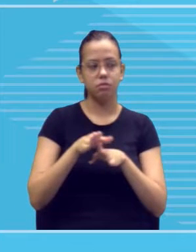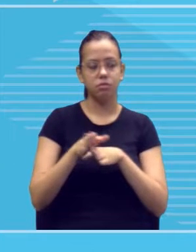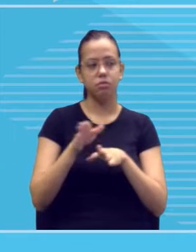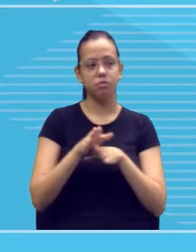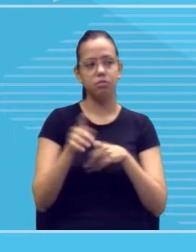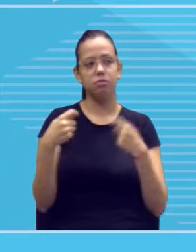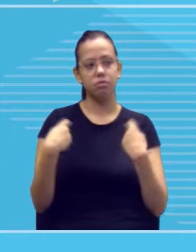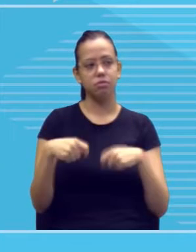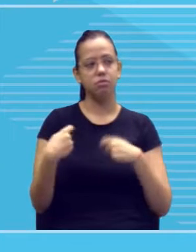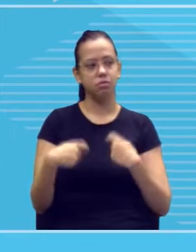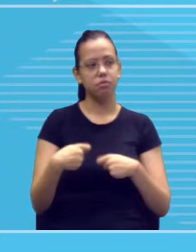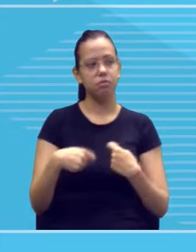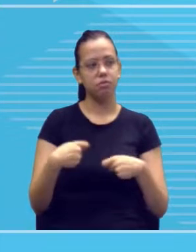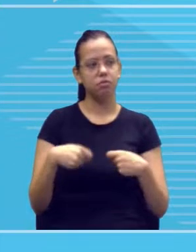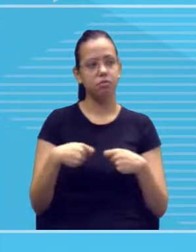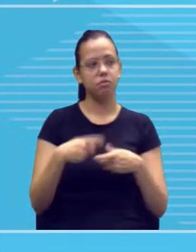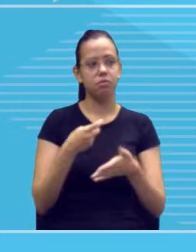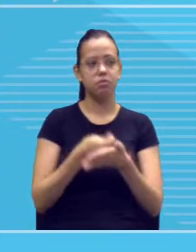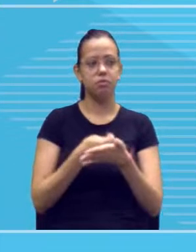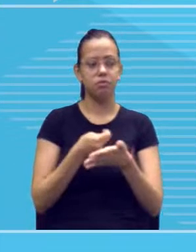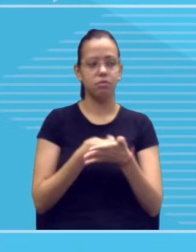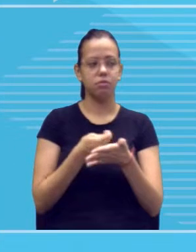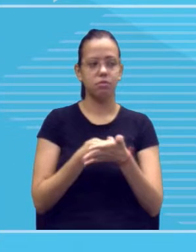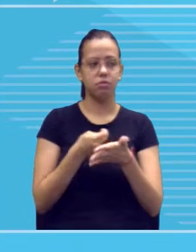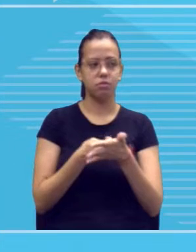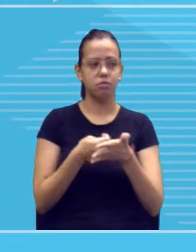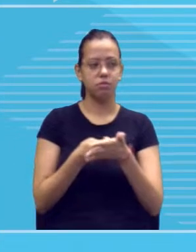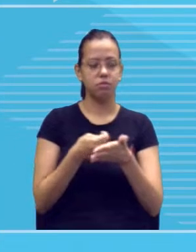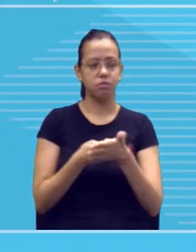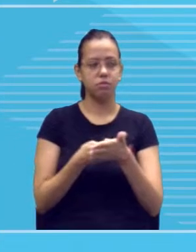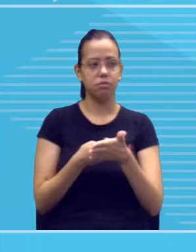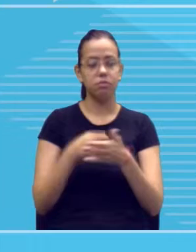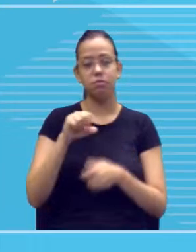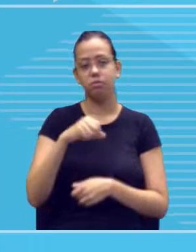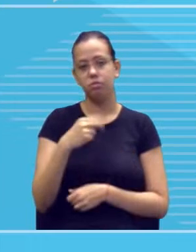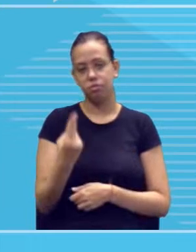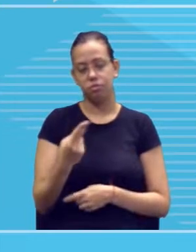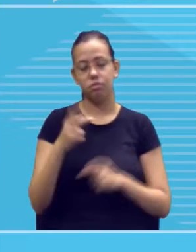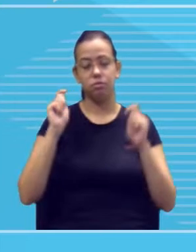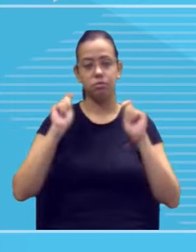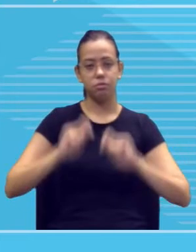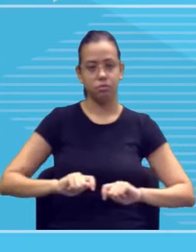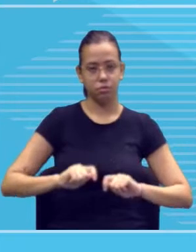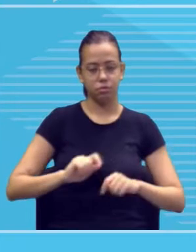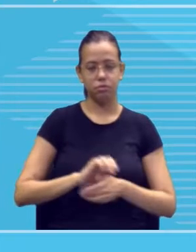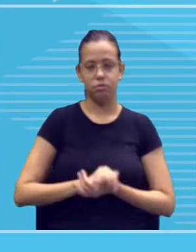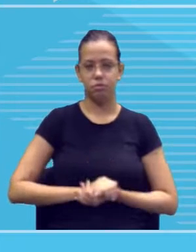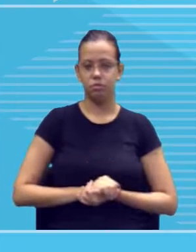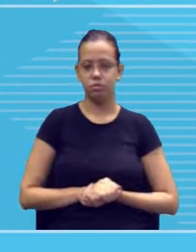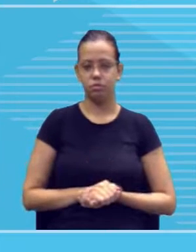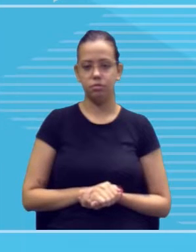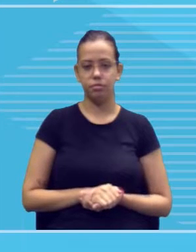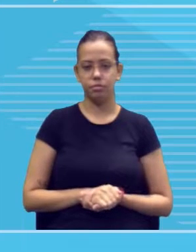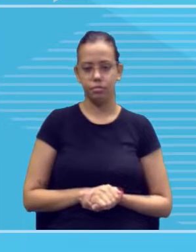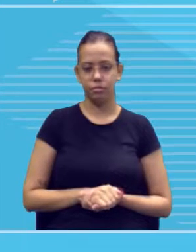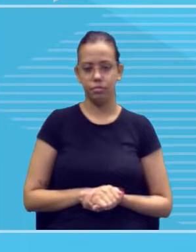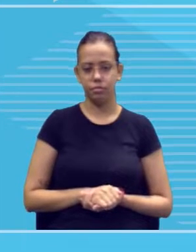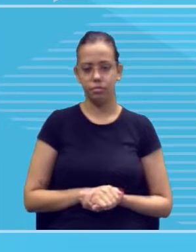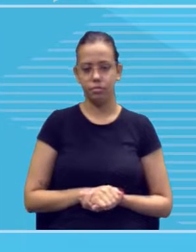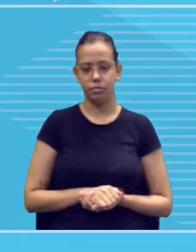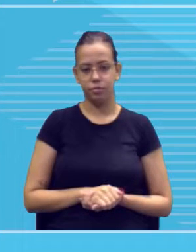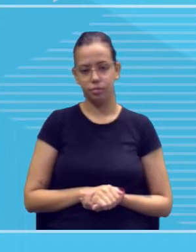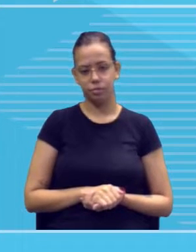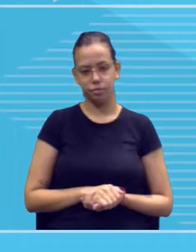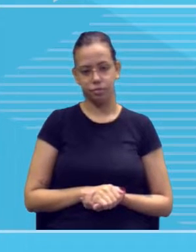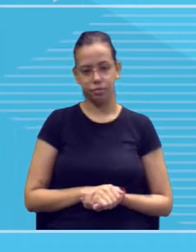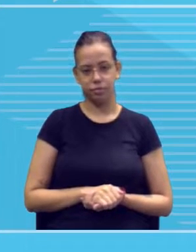Talvez uma necessidade por vezes uma obrigação ou uma probabilidade Tá bom então aí